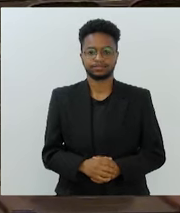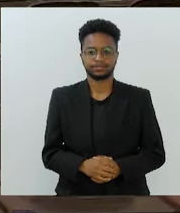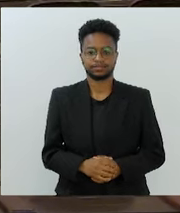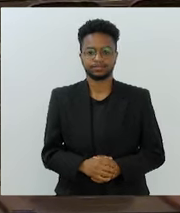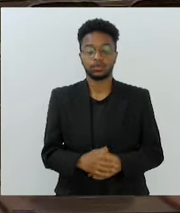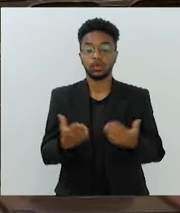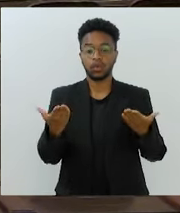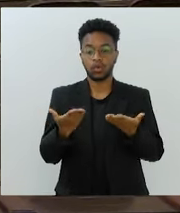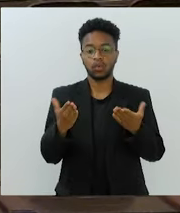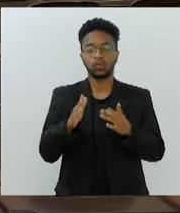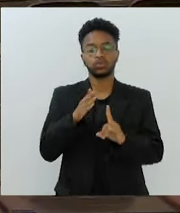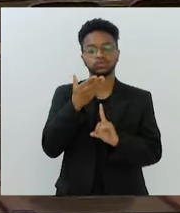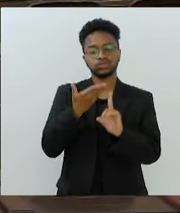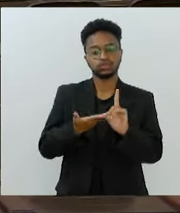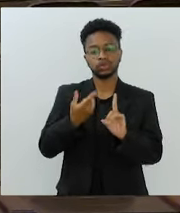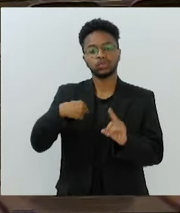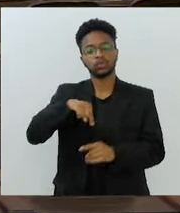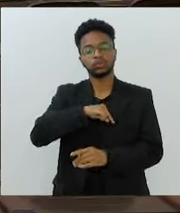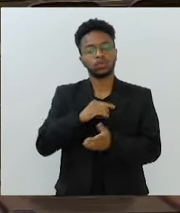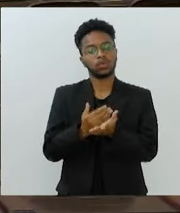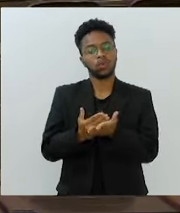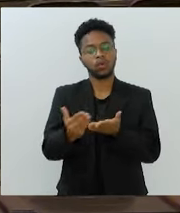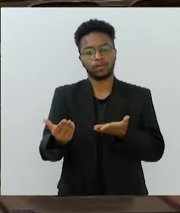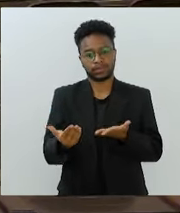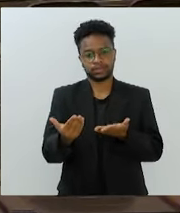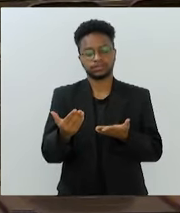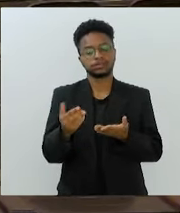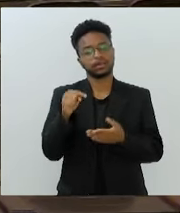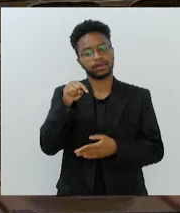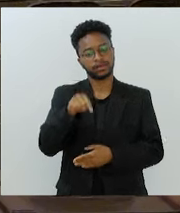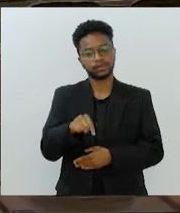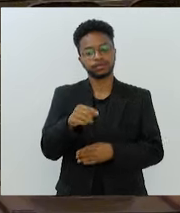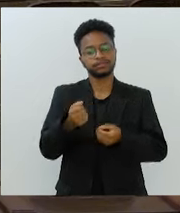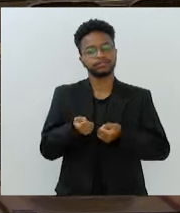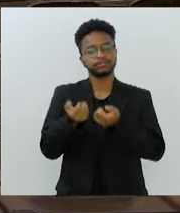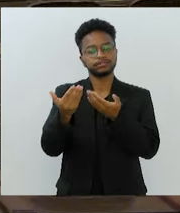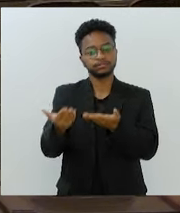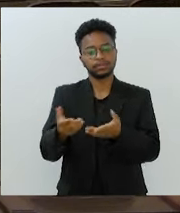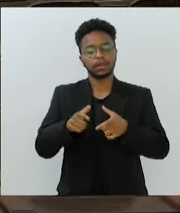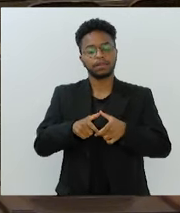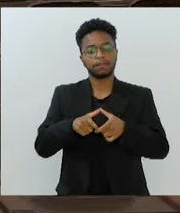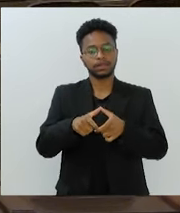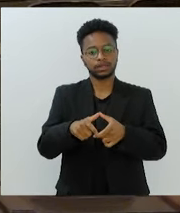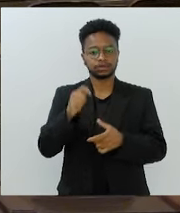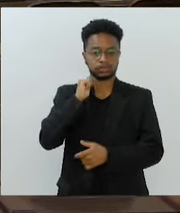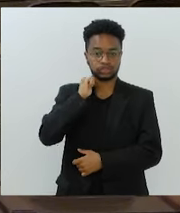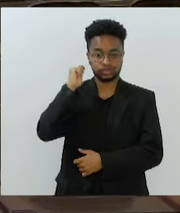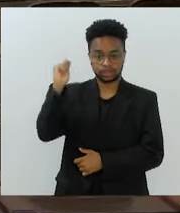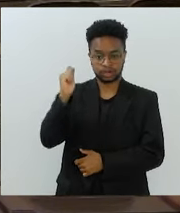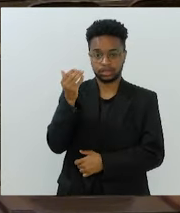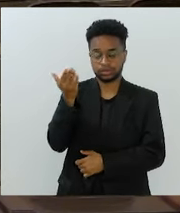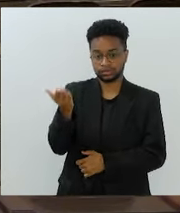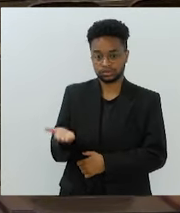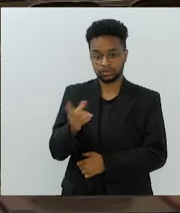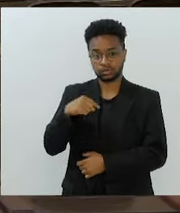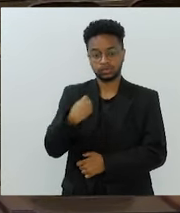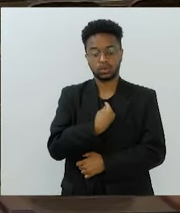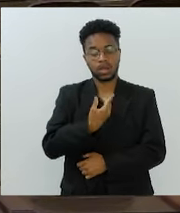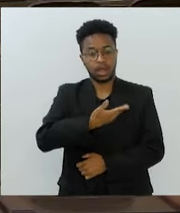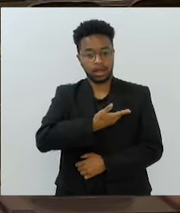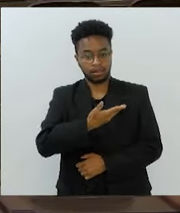Sessão de hoje, nós vamos dar início aqui, entrega da medalha Tiradentes ao nosso amigo e